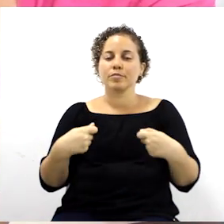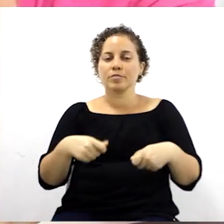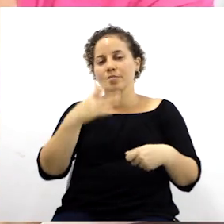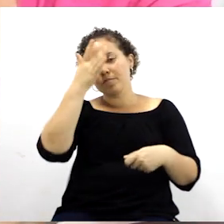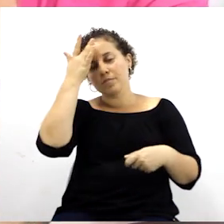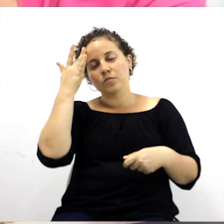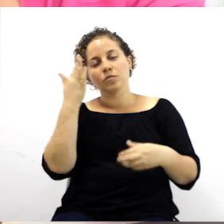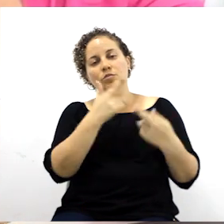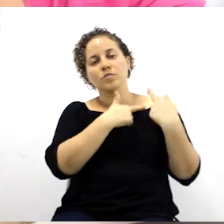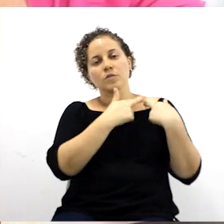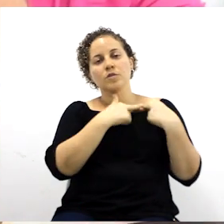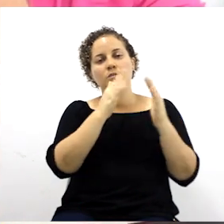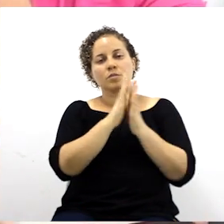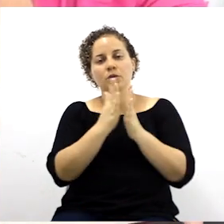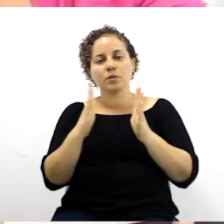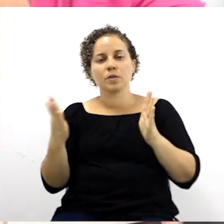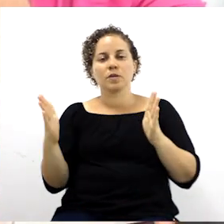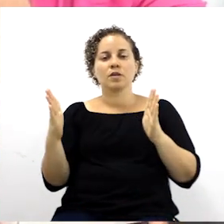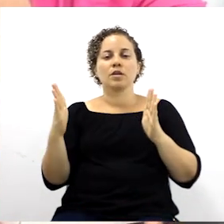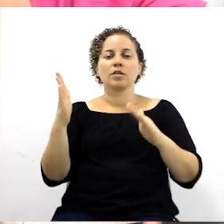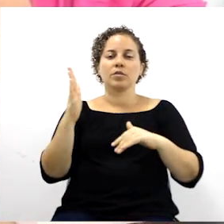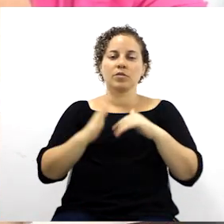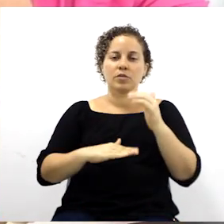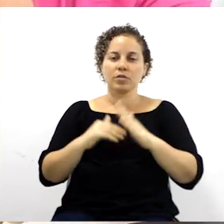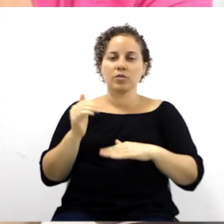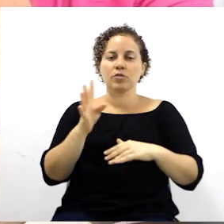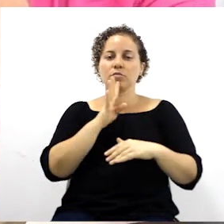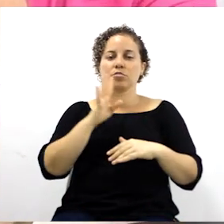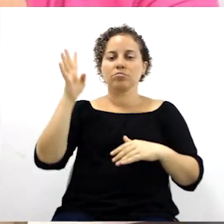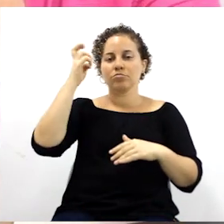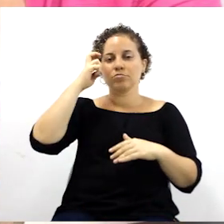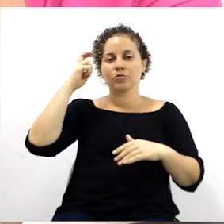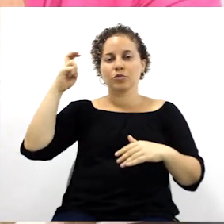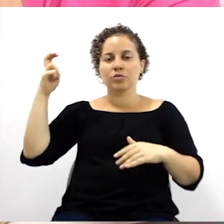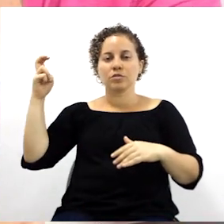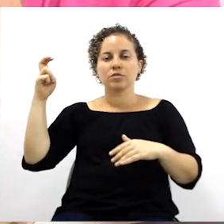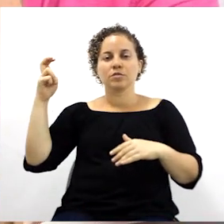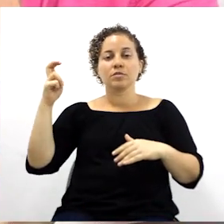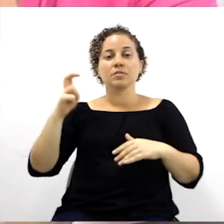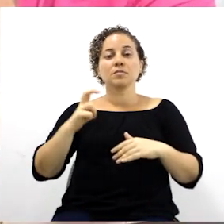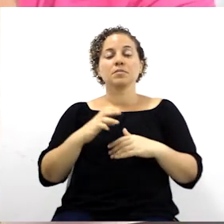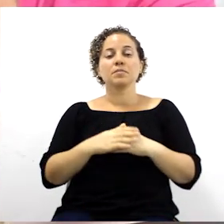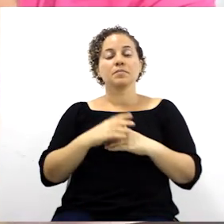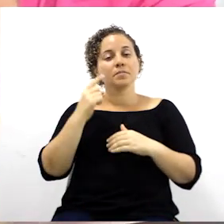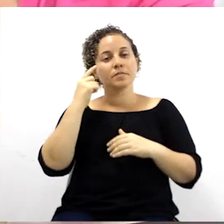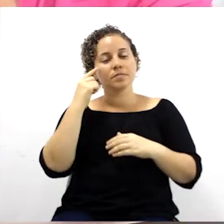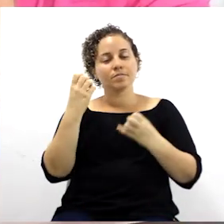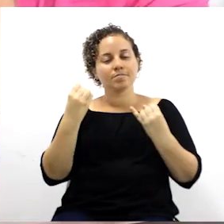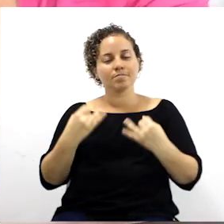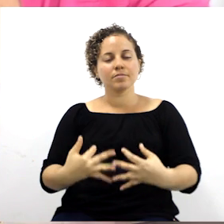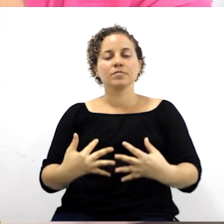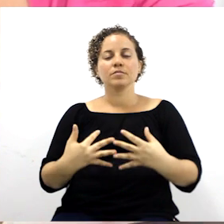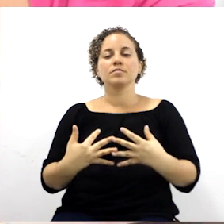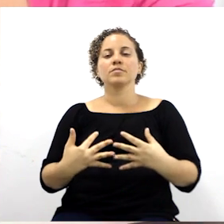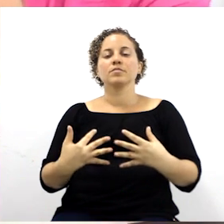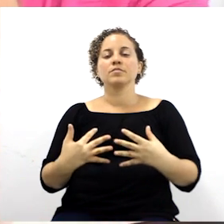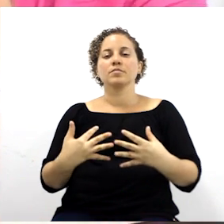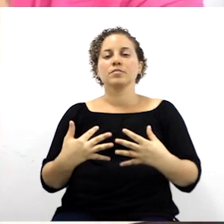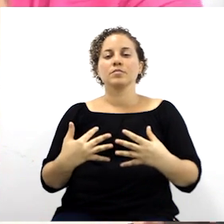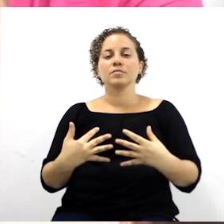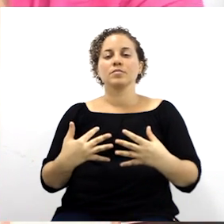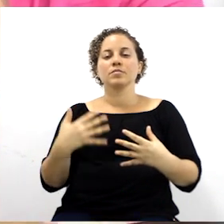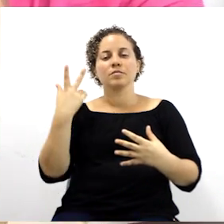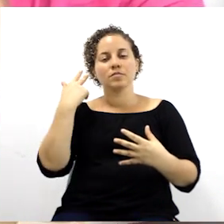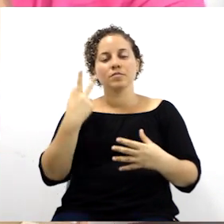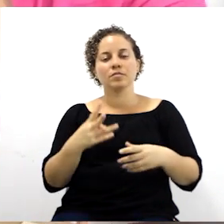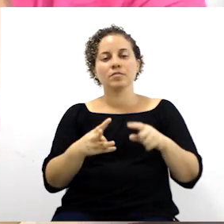vai exigir do bibliotecário que ele tenha uma formação como agente cultural. né? Pensando nisso, né? Então, basicamente, ele vai precisar